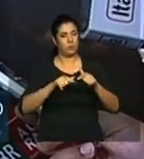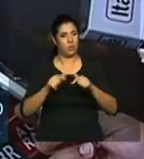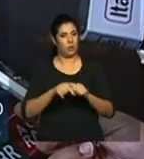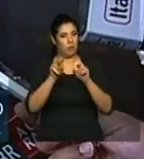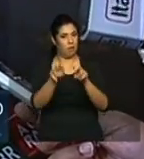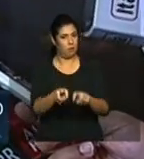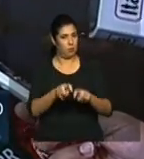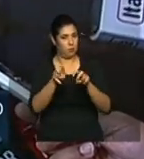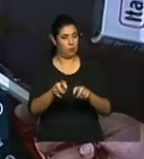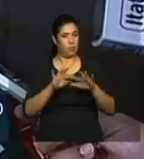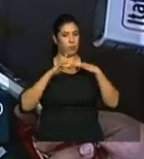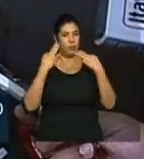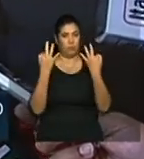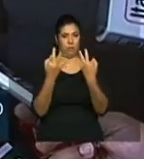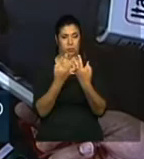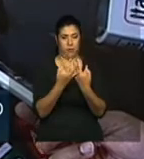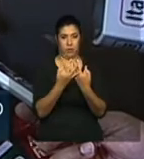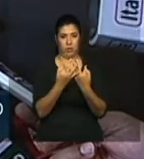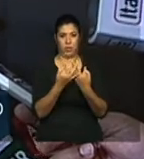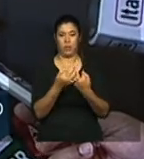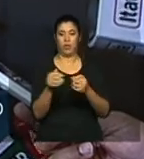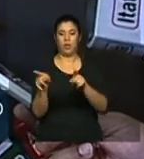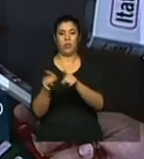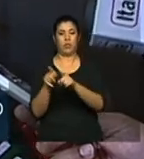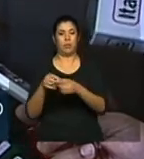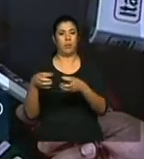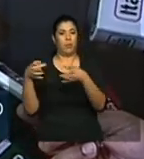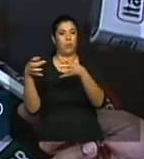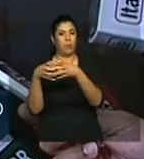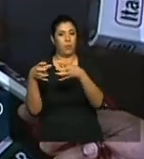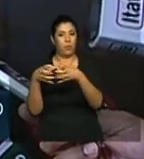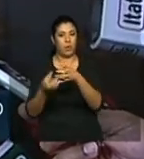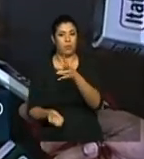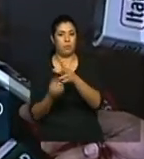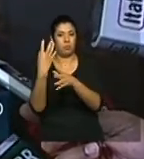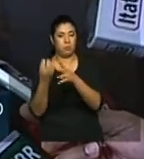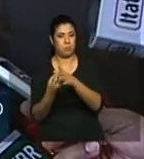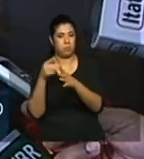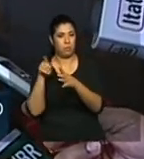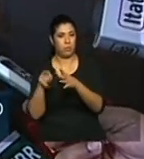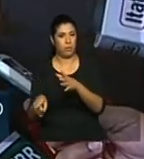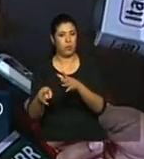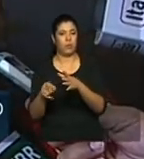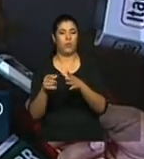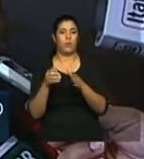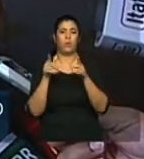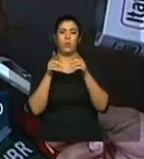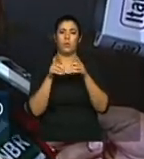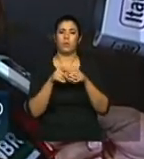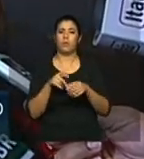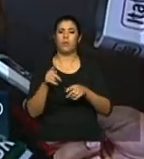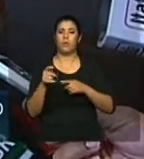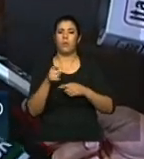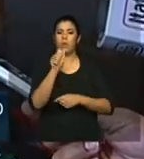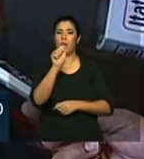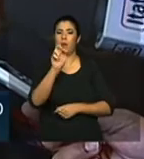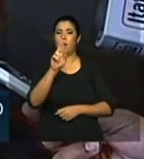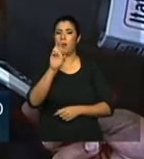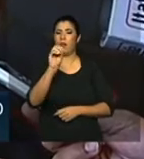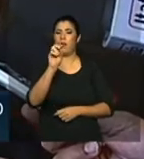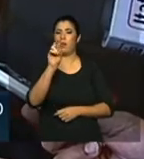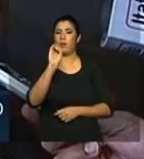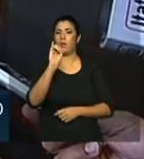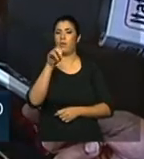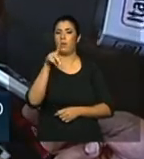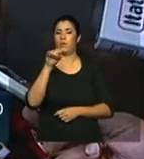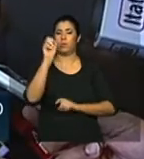agricultura familiar, com os médios produtores, também com os grandes produtores, com a agroindústria. O que nós queremos